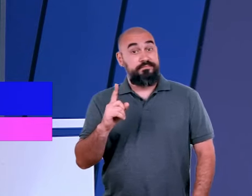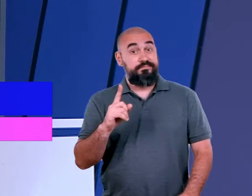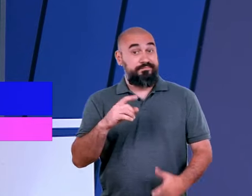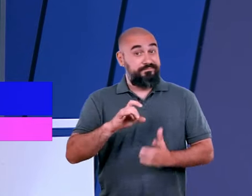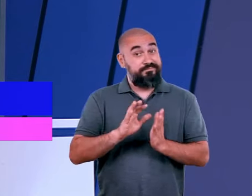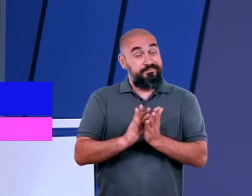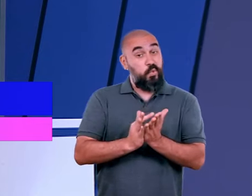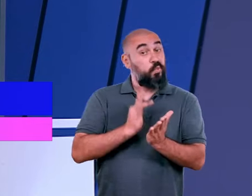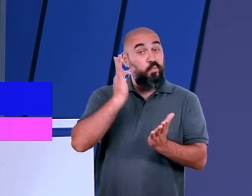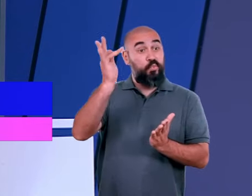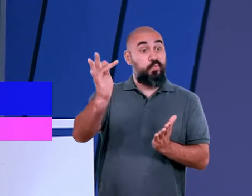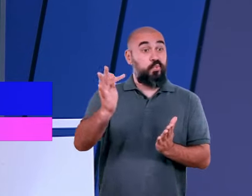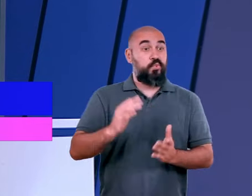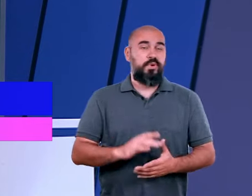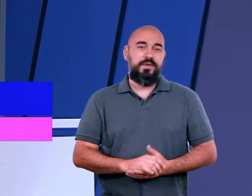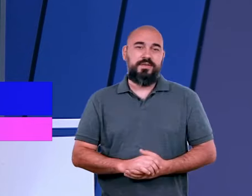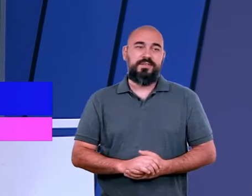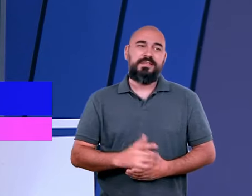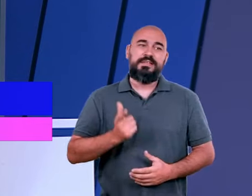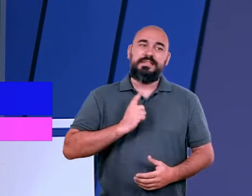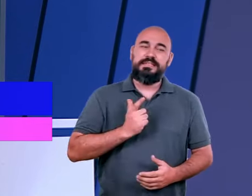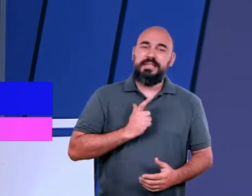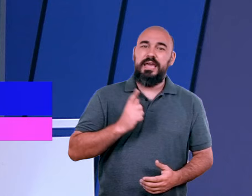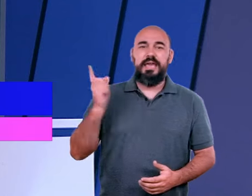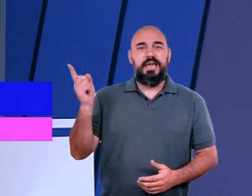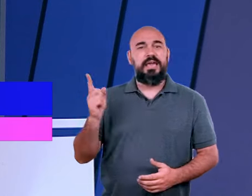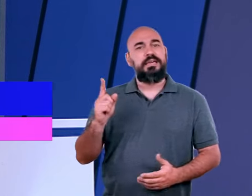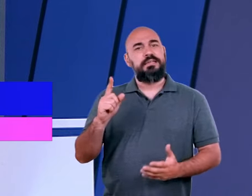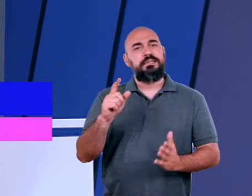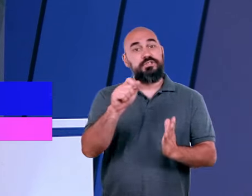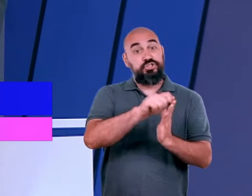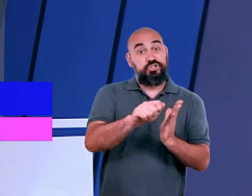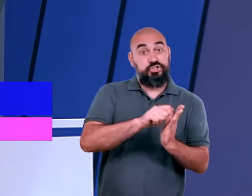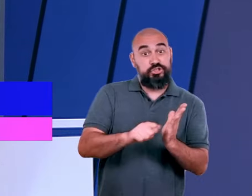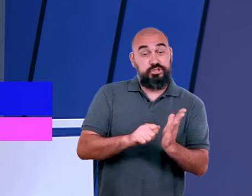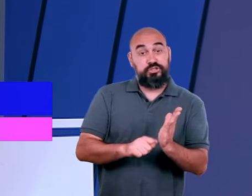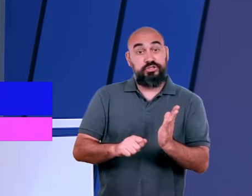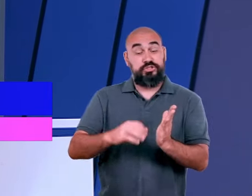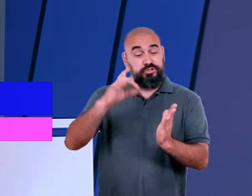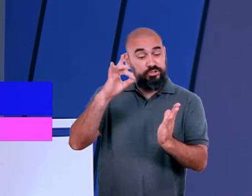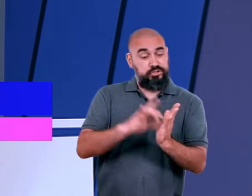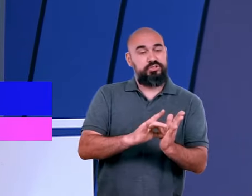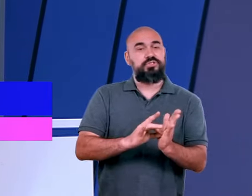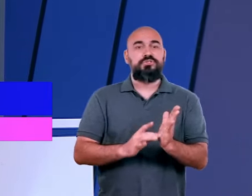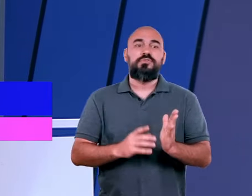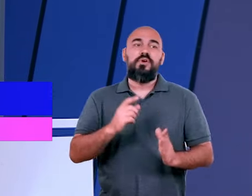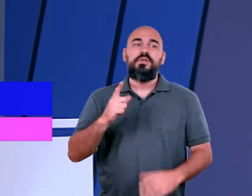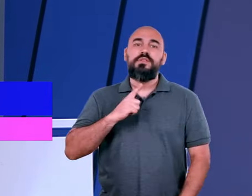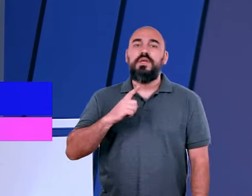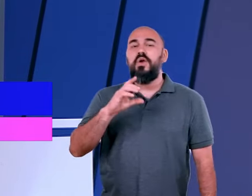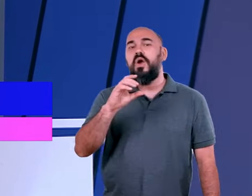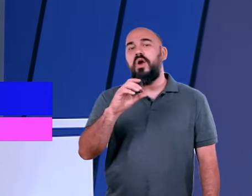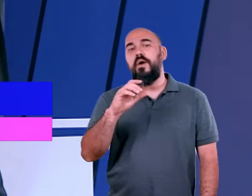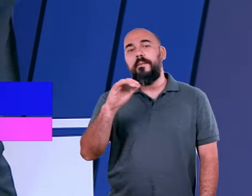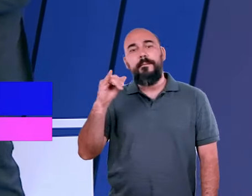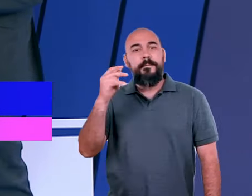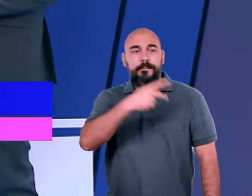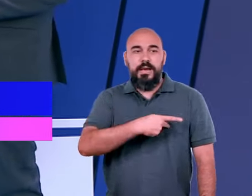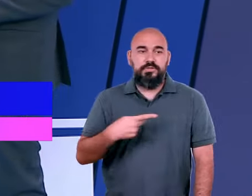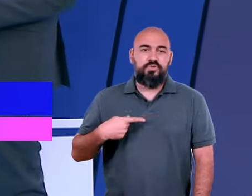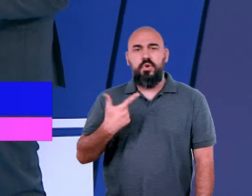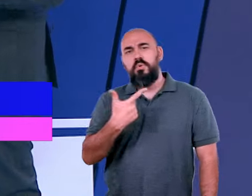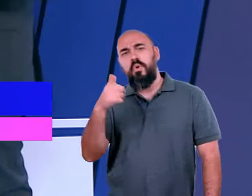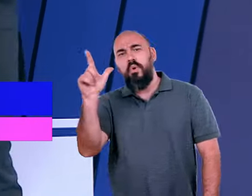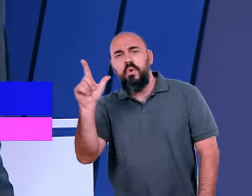programa Arena do Futuro. Aqui do lado está o pastor Robson Menezes, o programa está escrito, está o pastor Robson Aleixo, está aqui